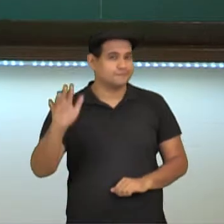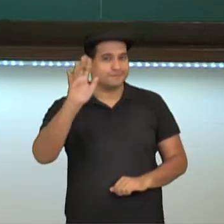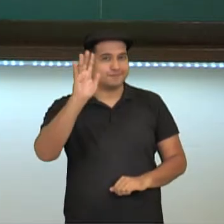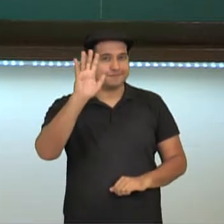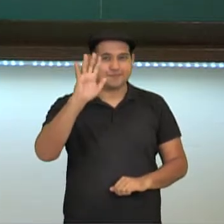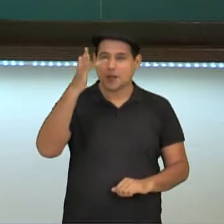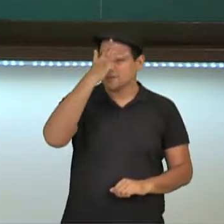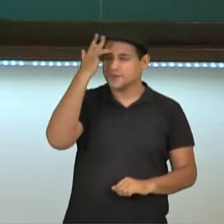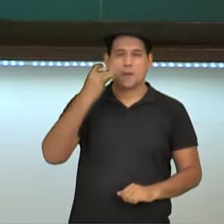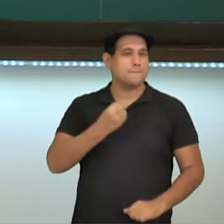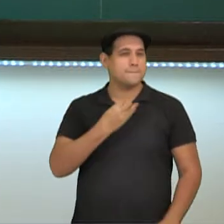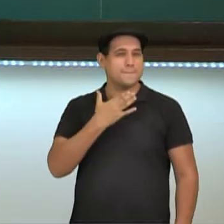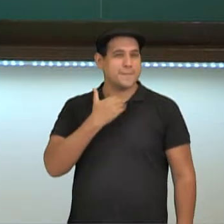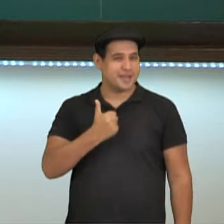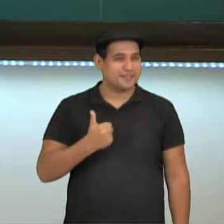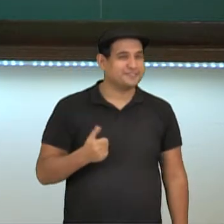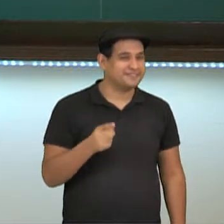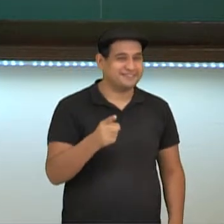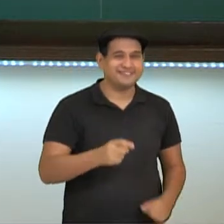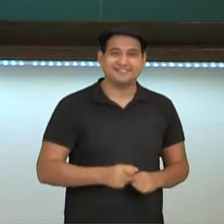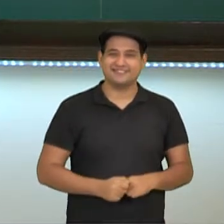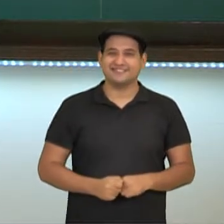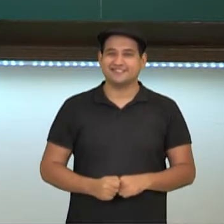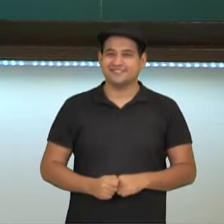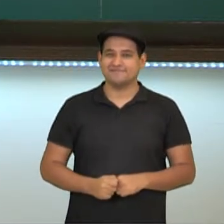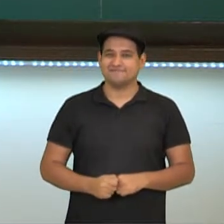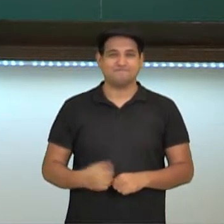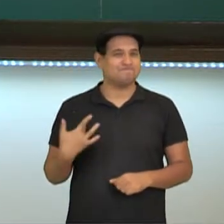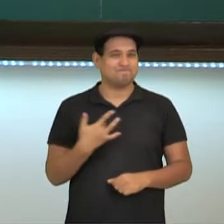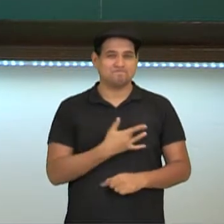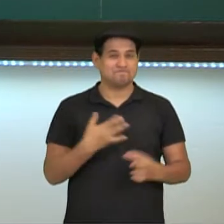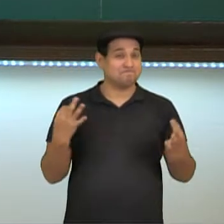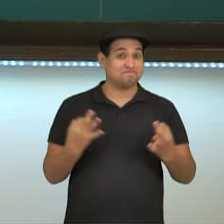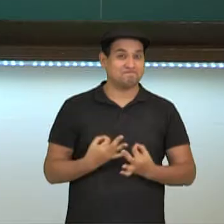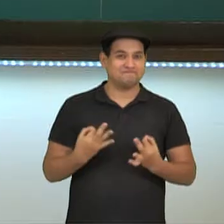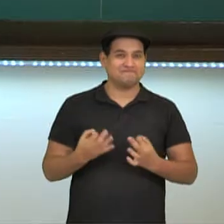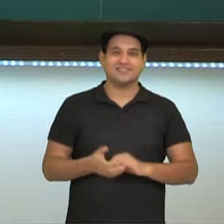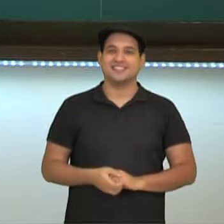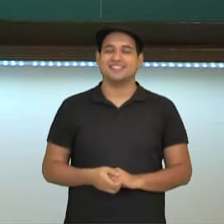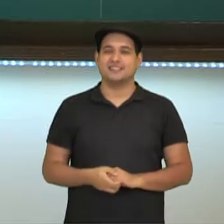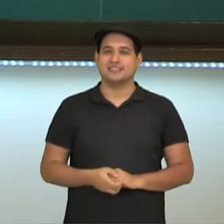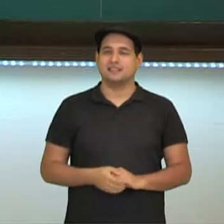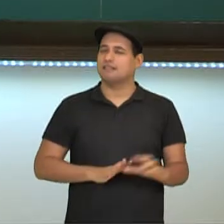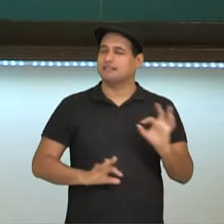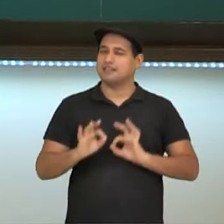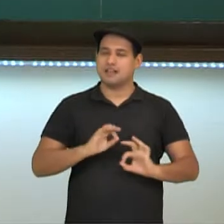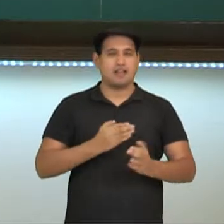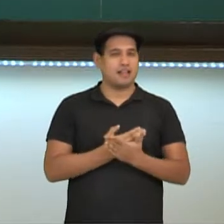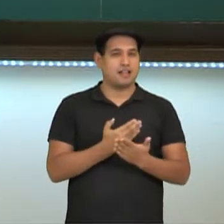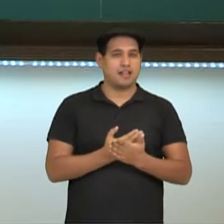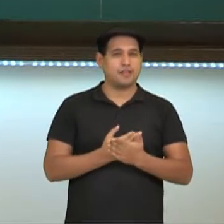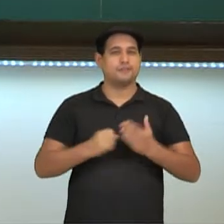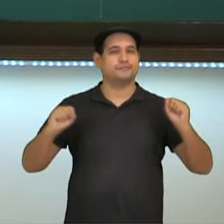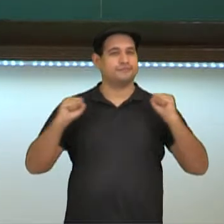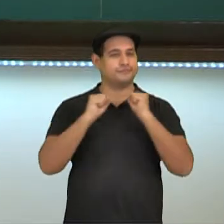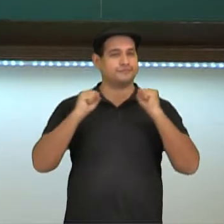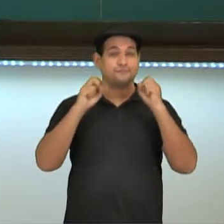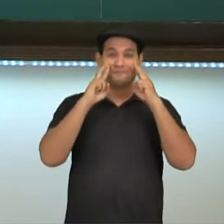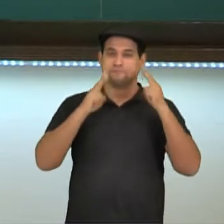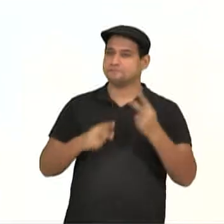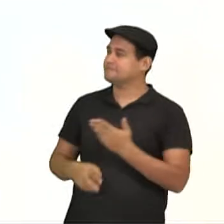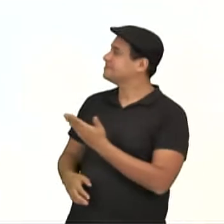Olá, pessoal, tudo bem com vocês? Como que vocês estão? Preparados para mais uma aula de educação física? Me acompanha no